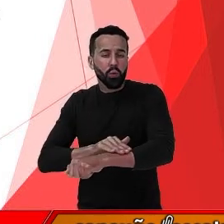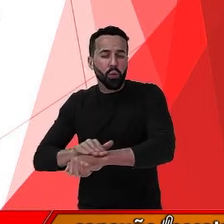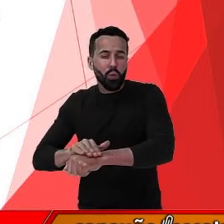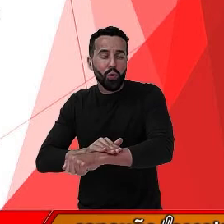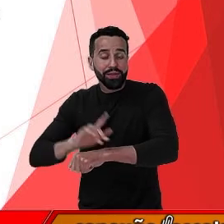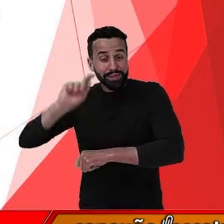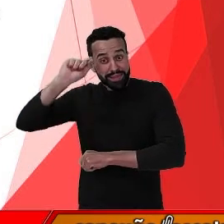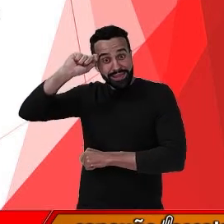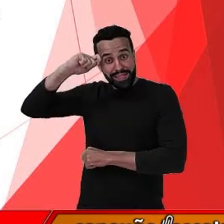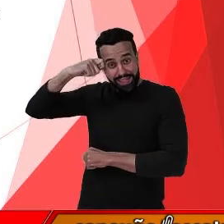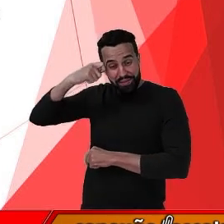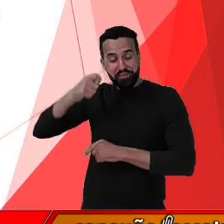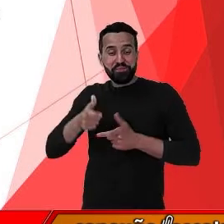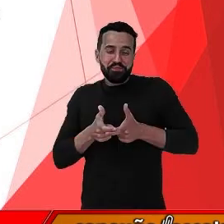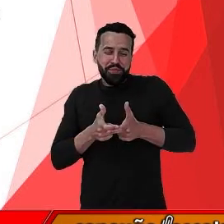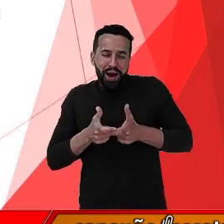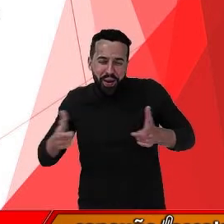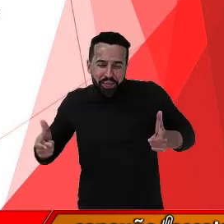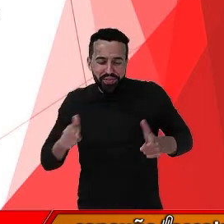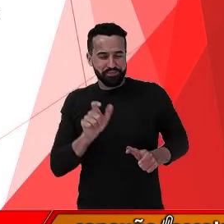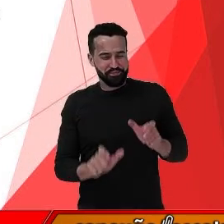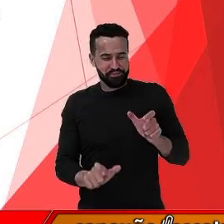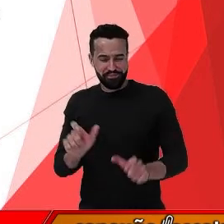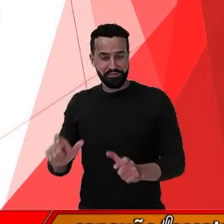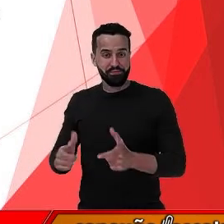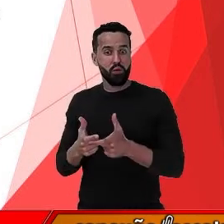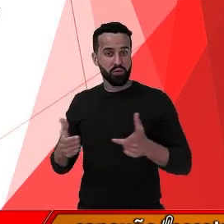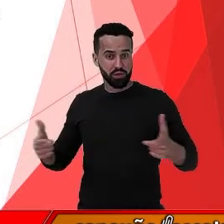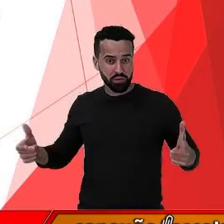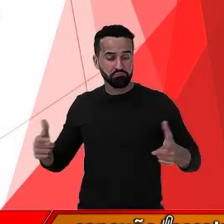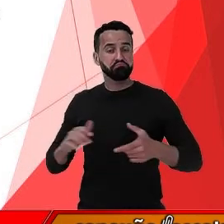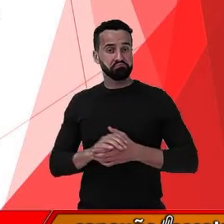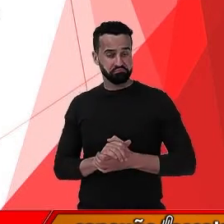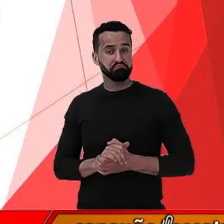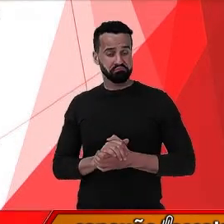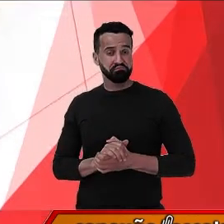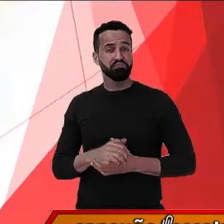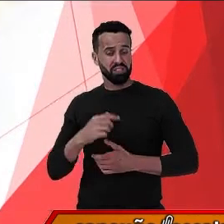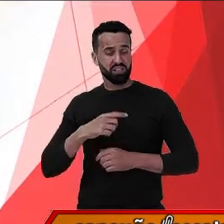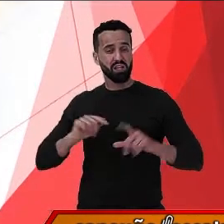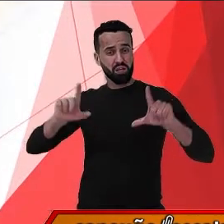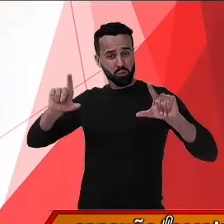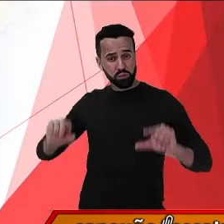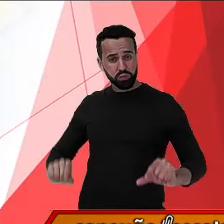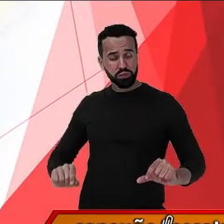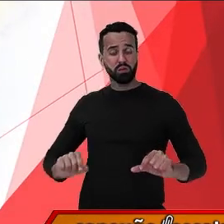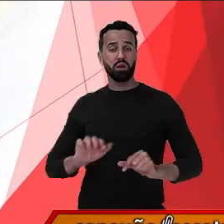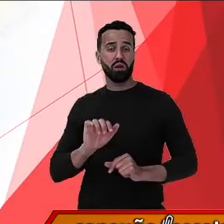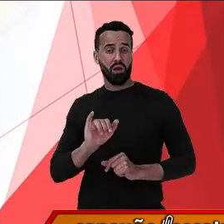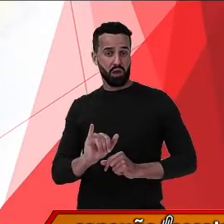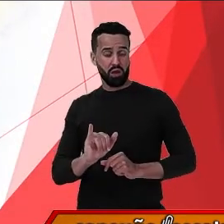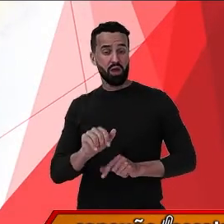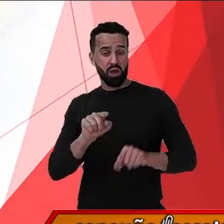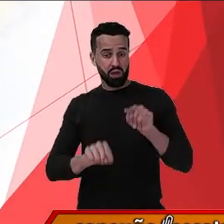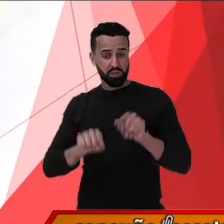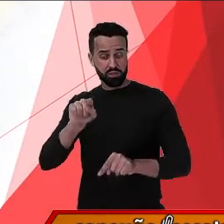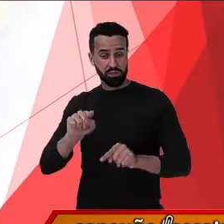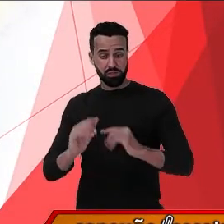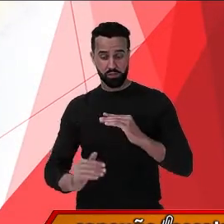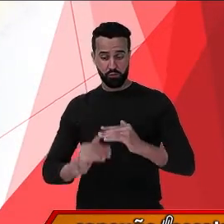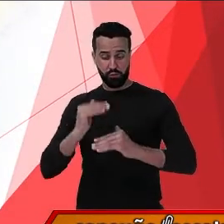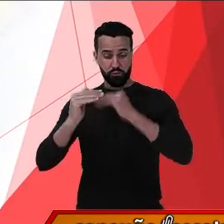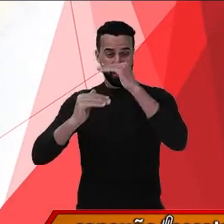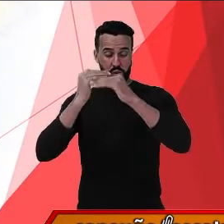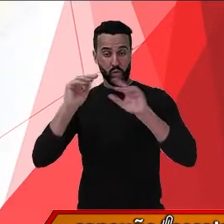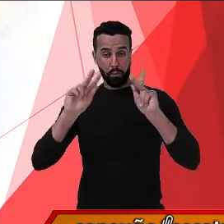nessas regiões nós temos aí baixo IDH, Índice de Desenvolvimento Humano. Se